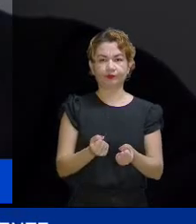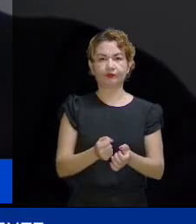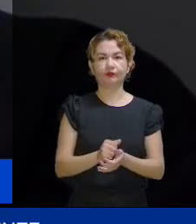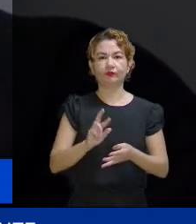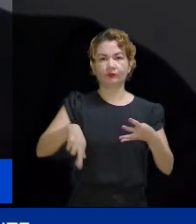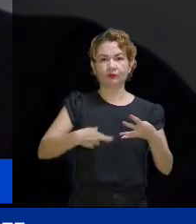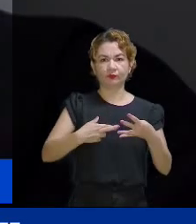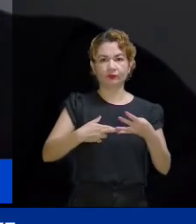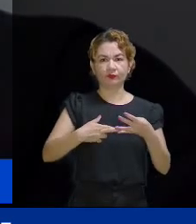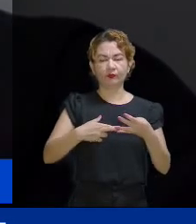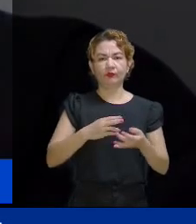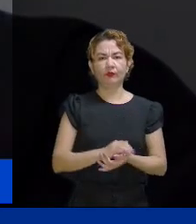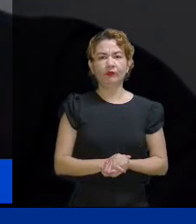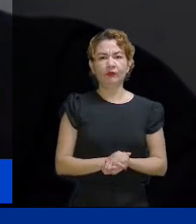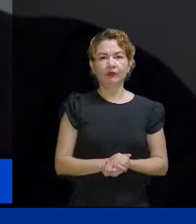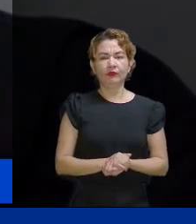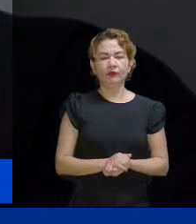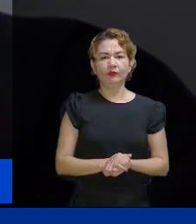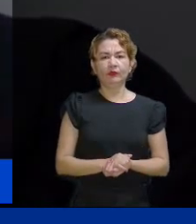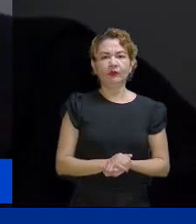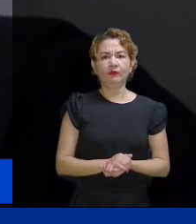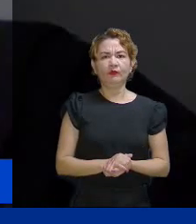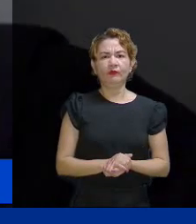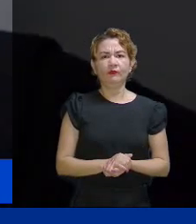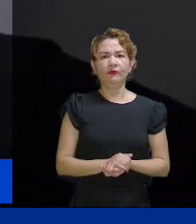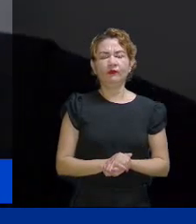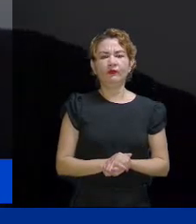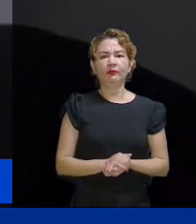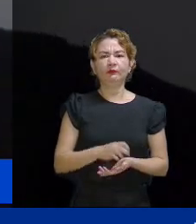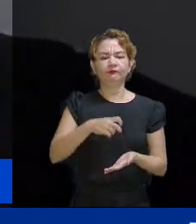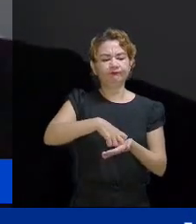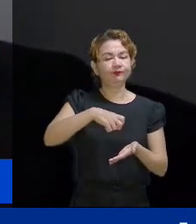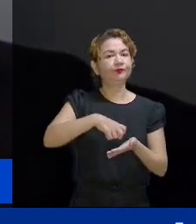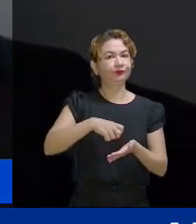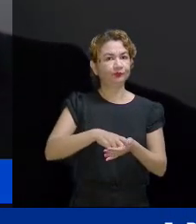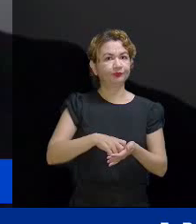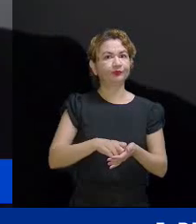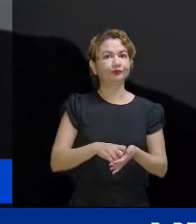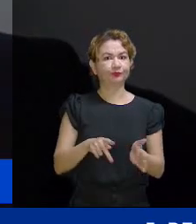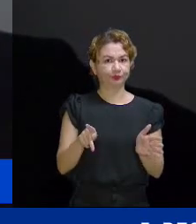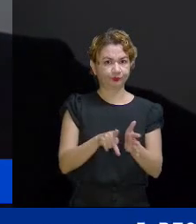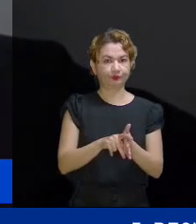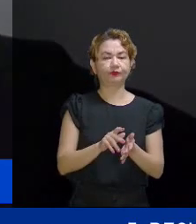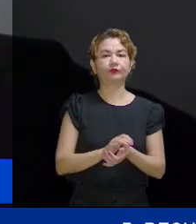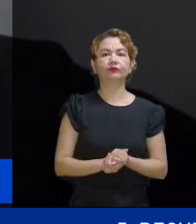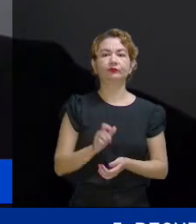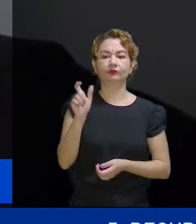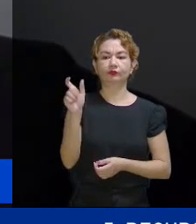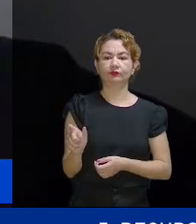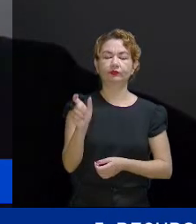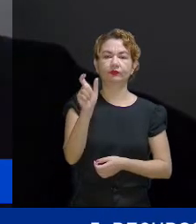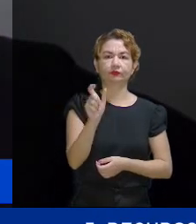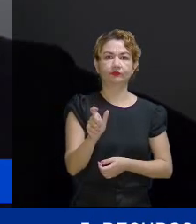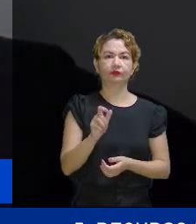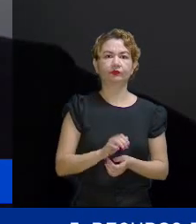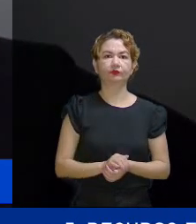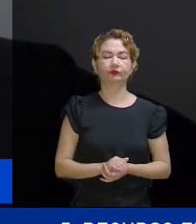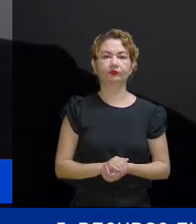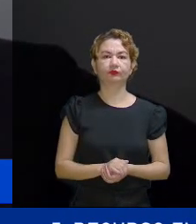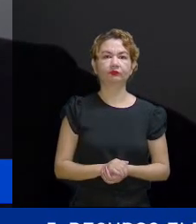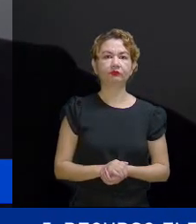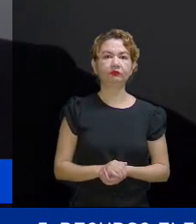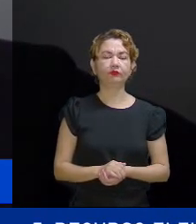presente recurso para fim de aplicação das sanções cabíveis. Os recorridos apresentaram